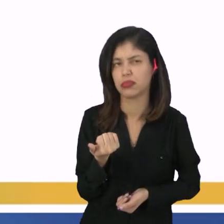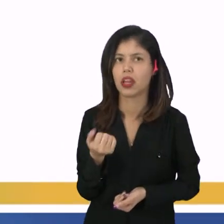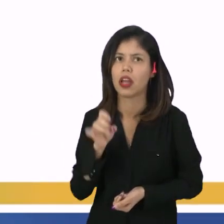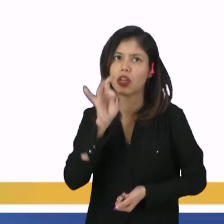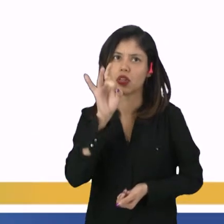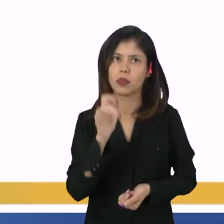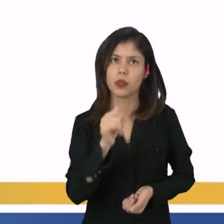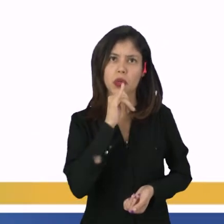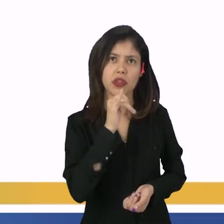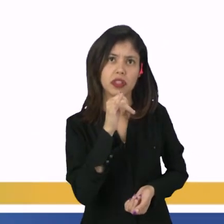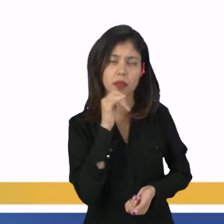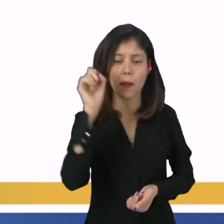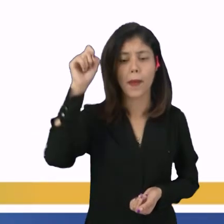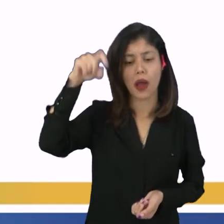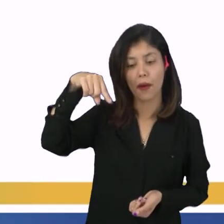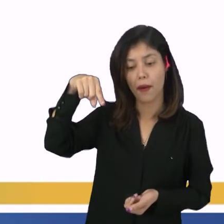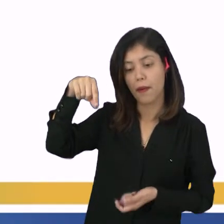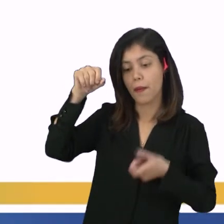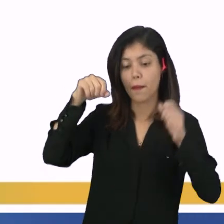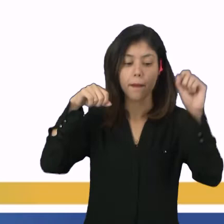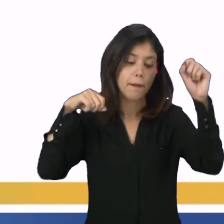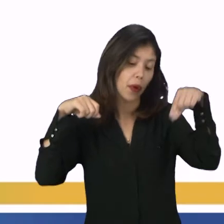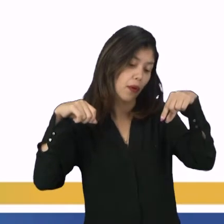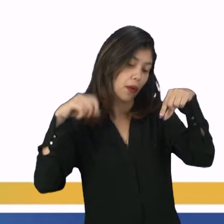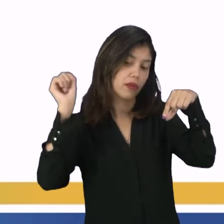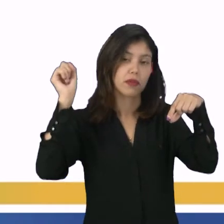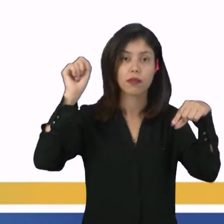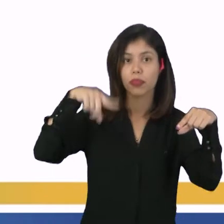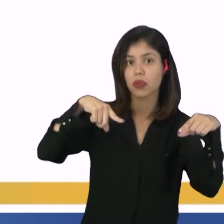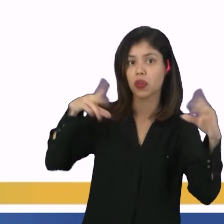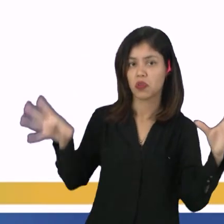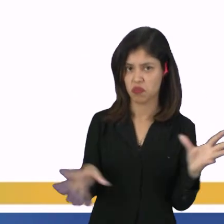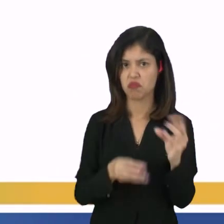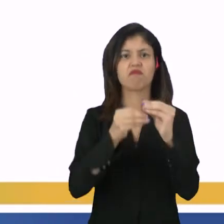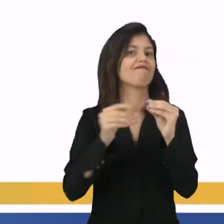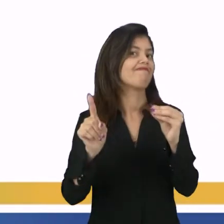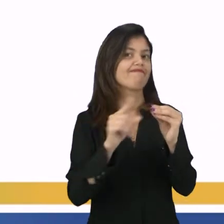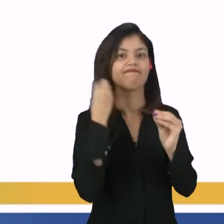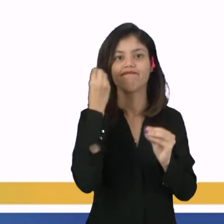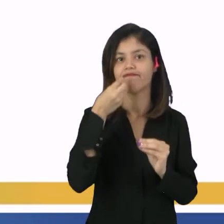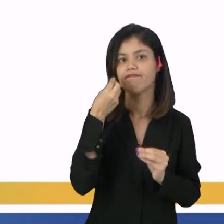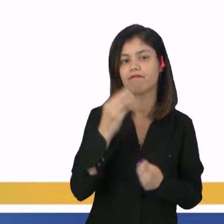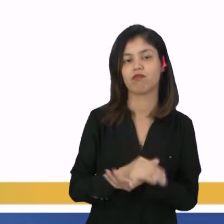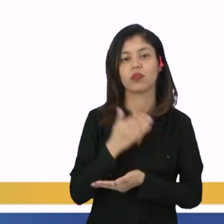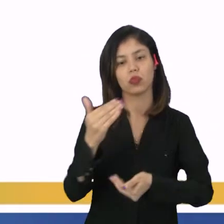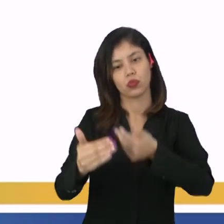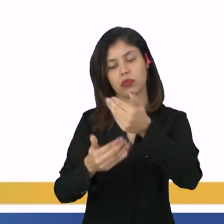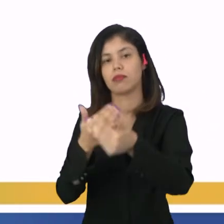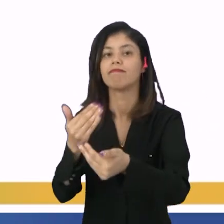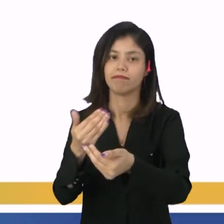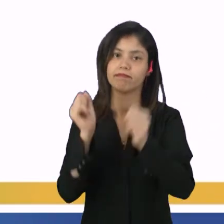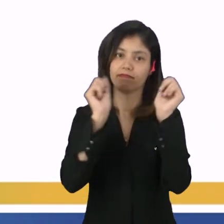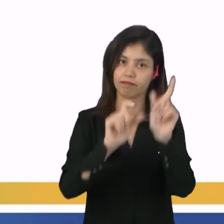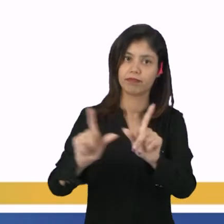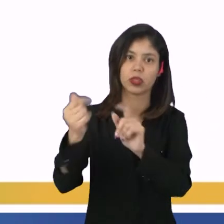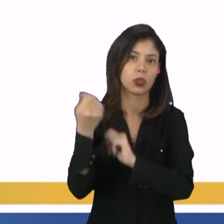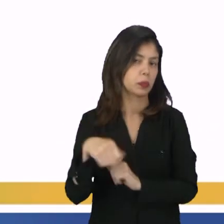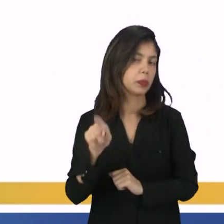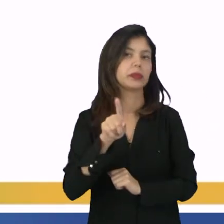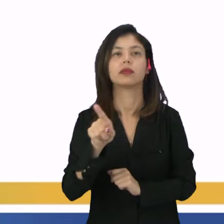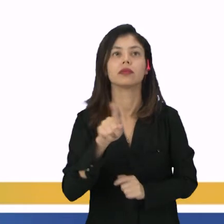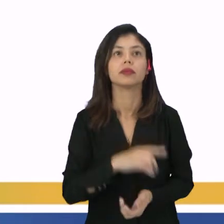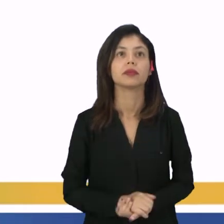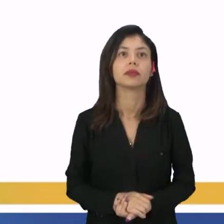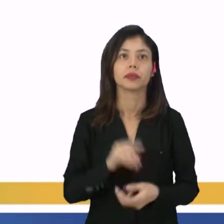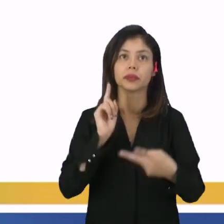de gota caindo, por exemplo, é um recurso que não acrescenta muito à experiência do usuário durante a transição do slide, tá?